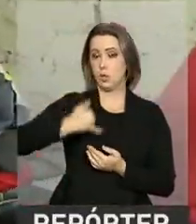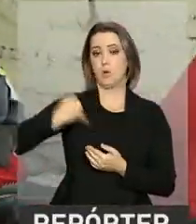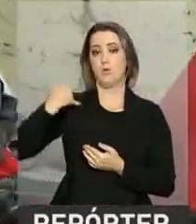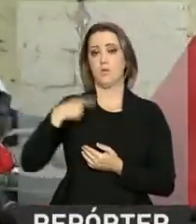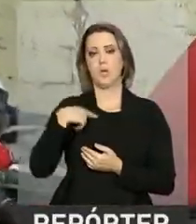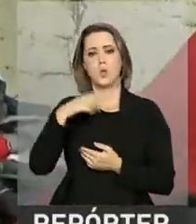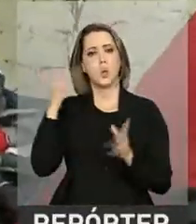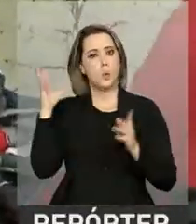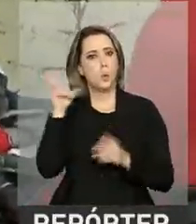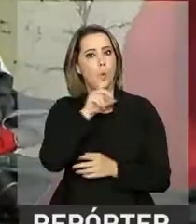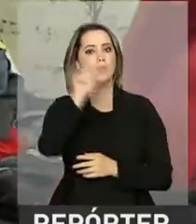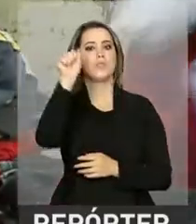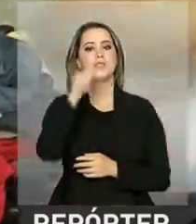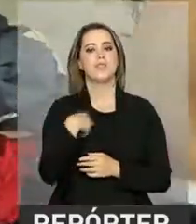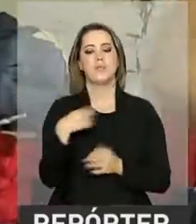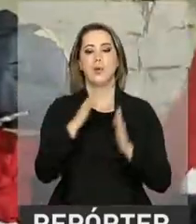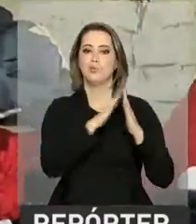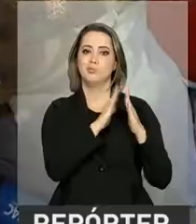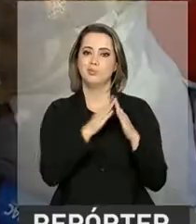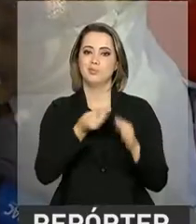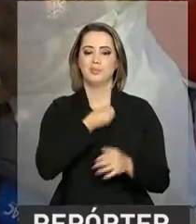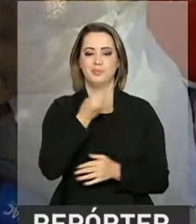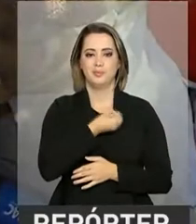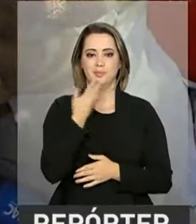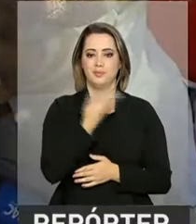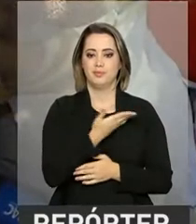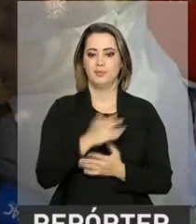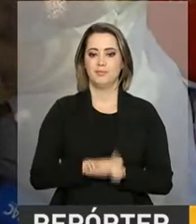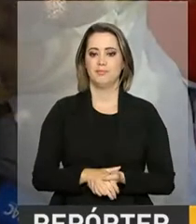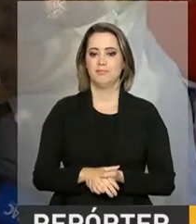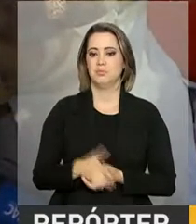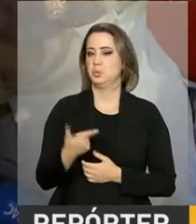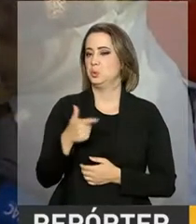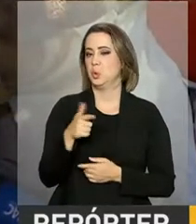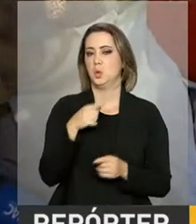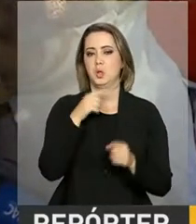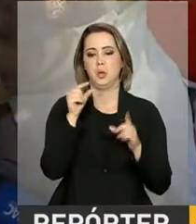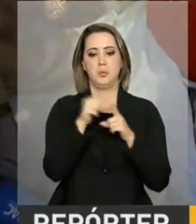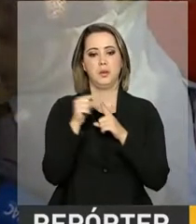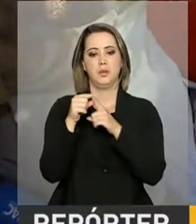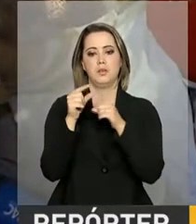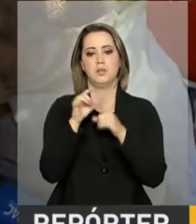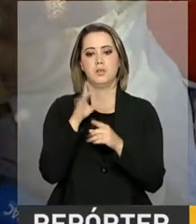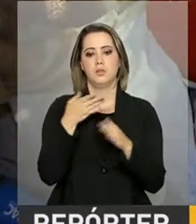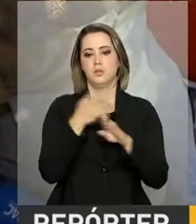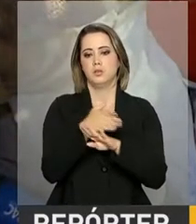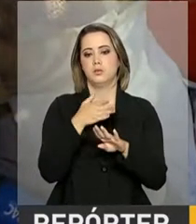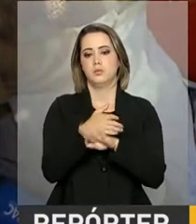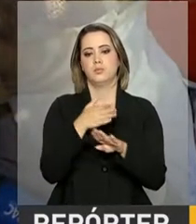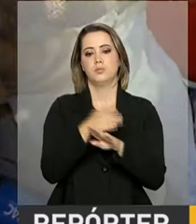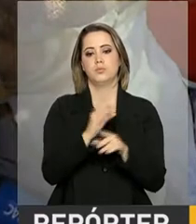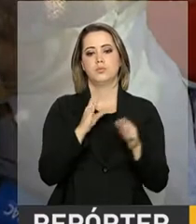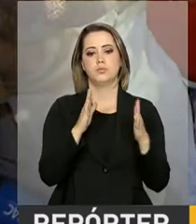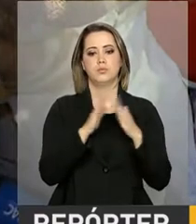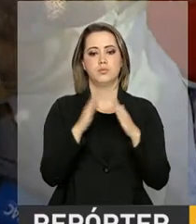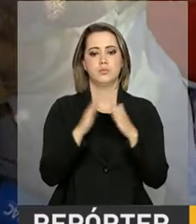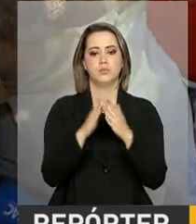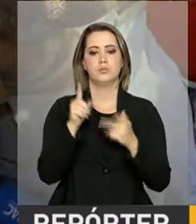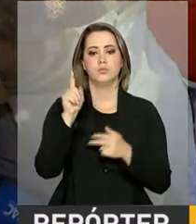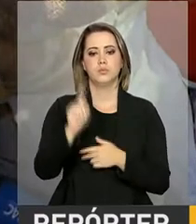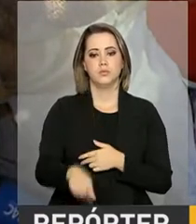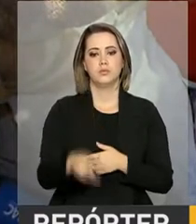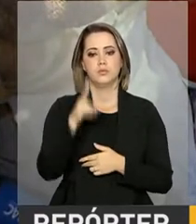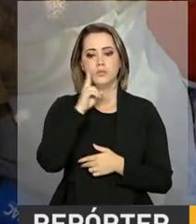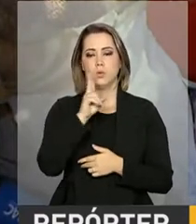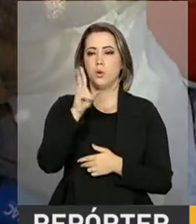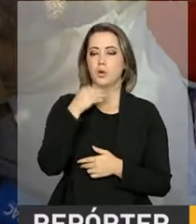conseguiu, graças ao programa Minha Casa Minha Vida. Nossa, não tem nem palavras. Eu só quero entrar nessa casa e é como eu fui